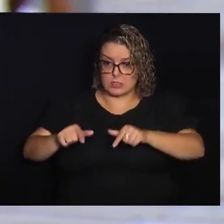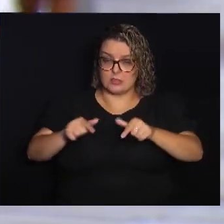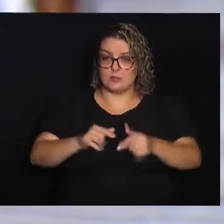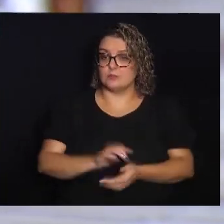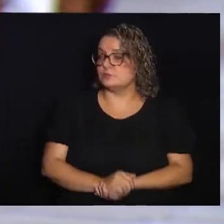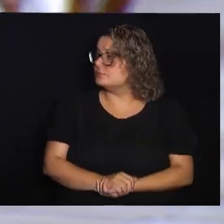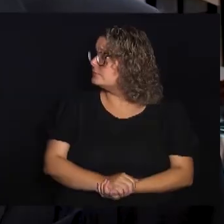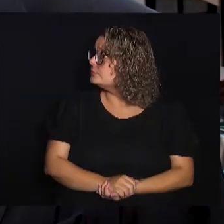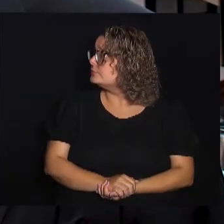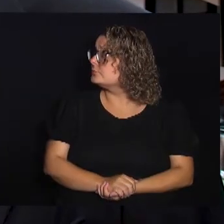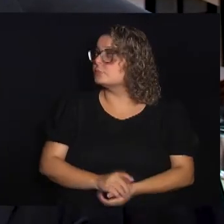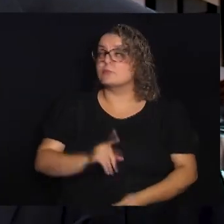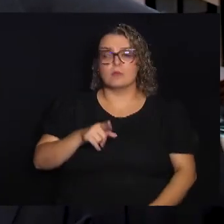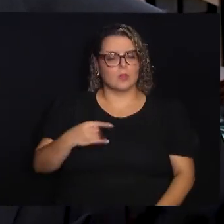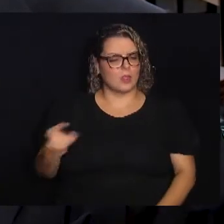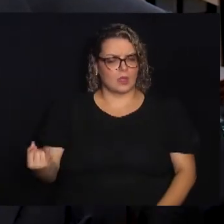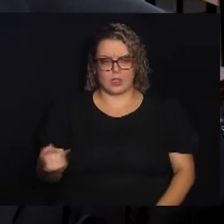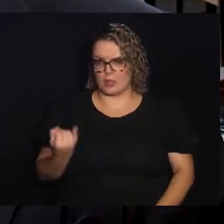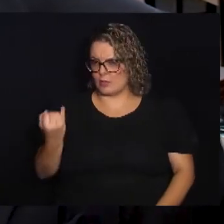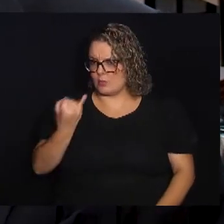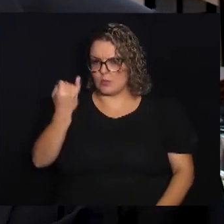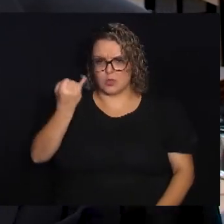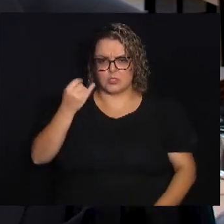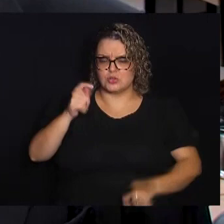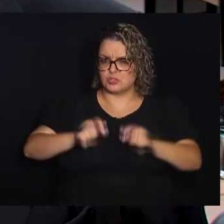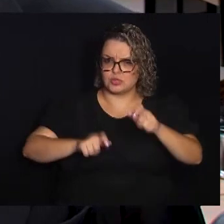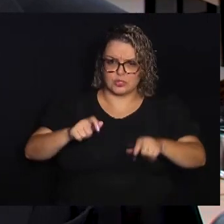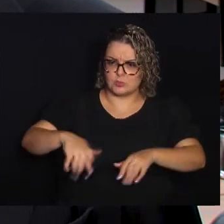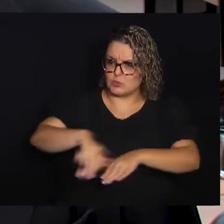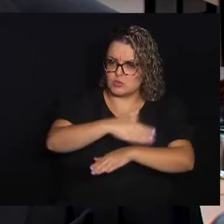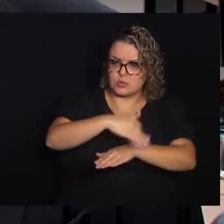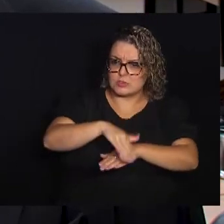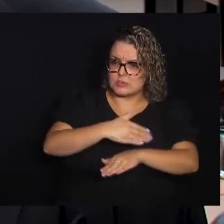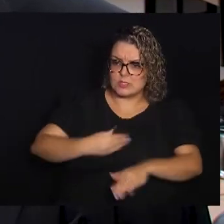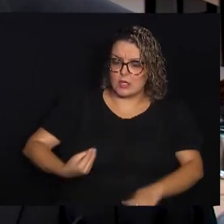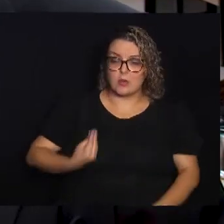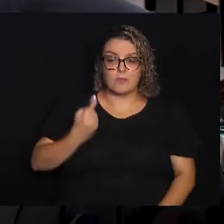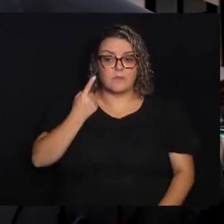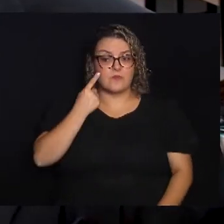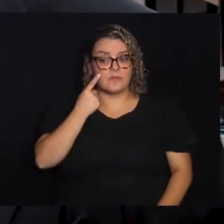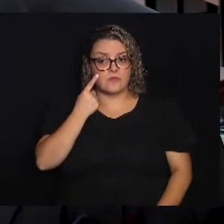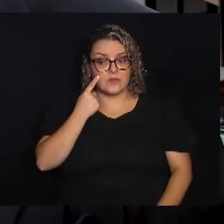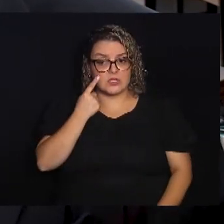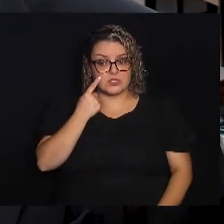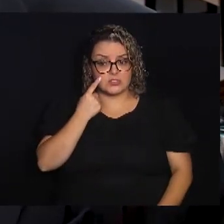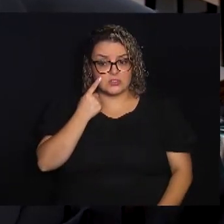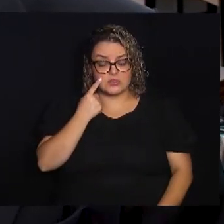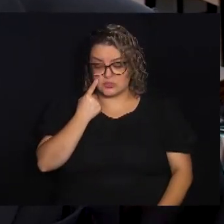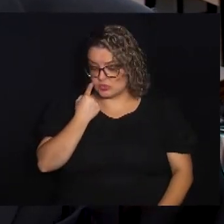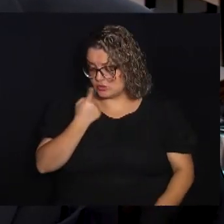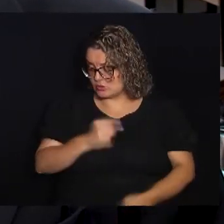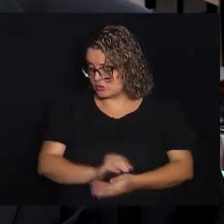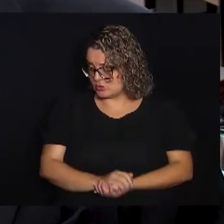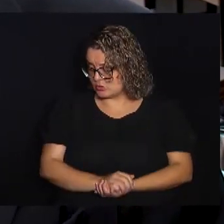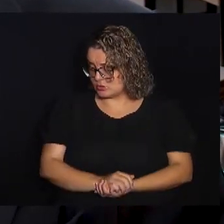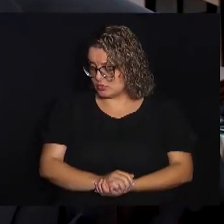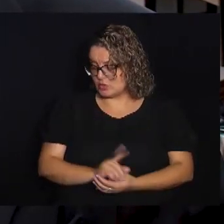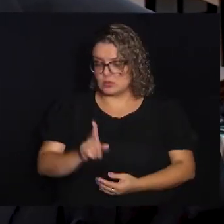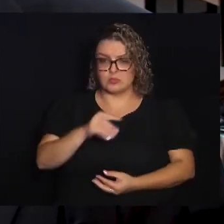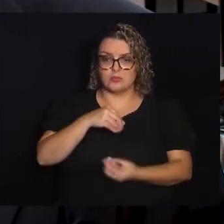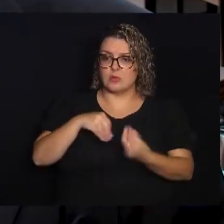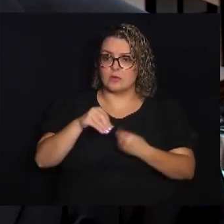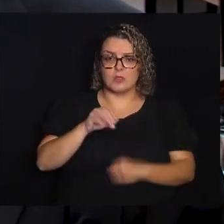absorventes nesses locais. Isso é essencial, porque as pessoas que estão nas ruas, veja só, isso